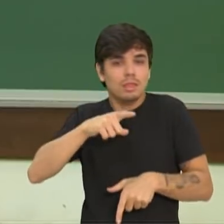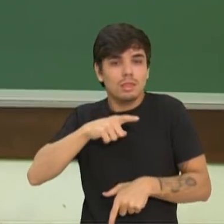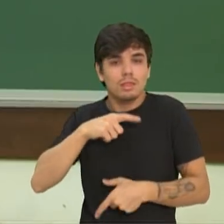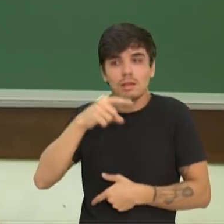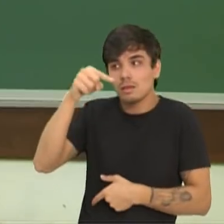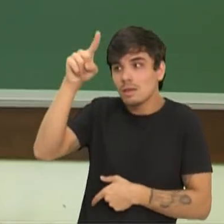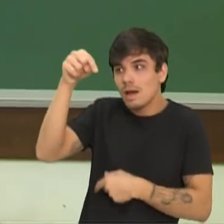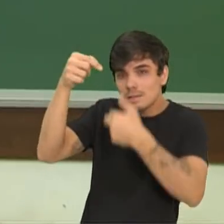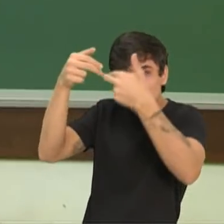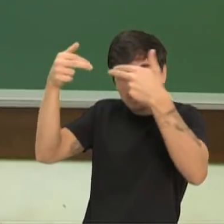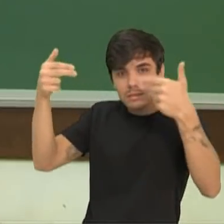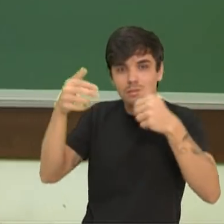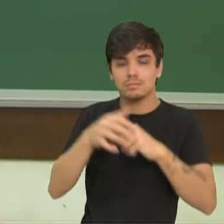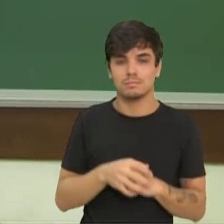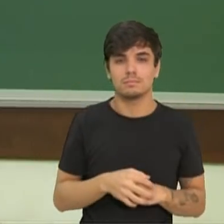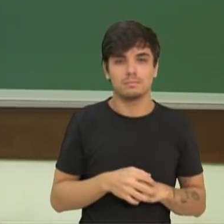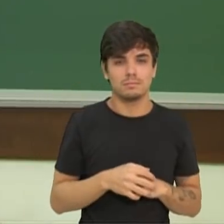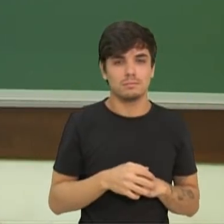corrigir.